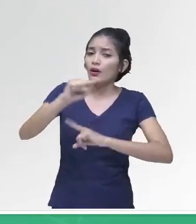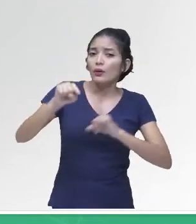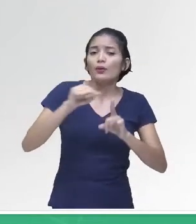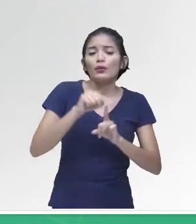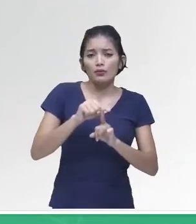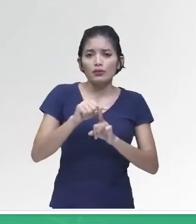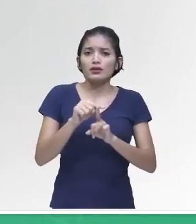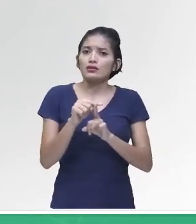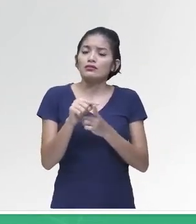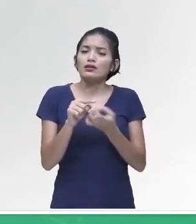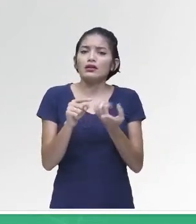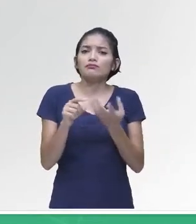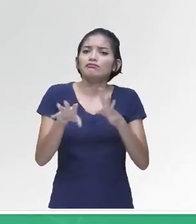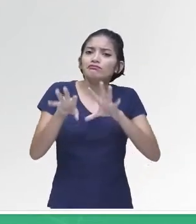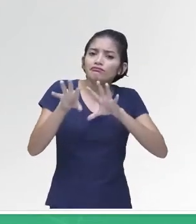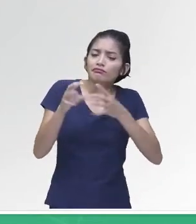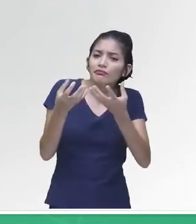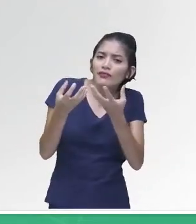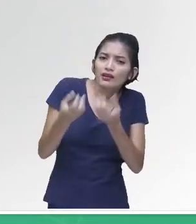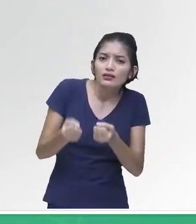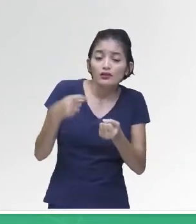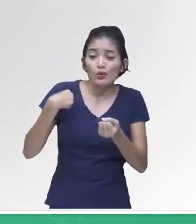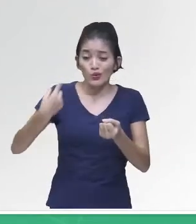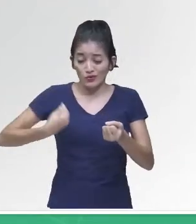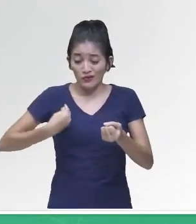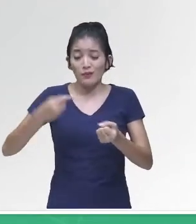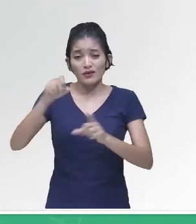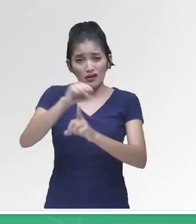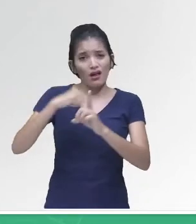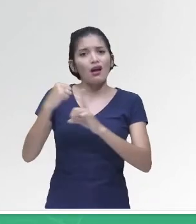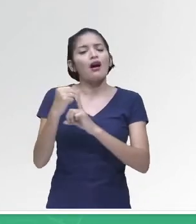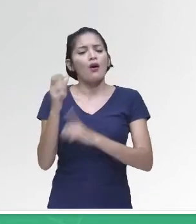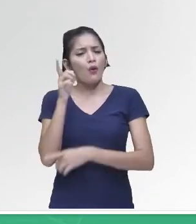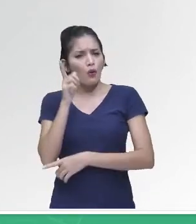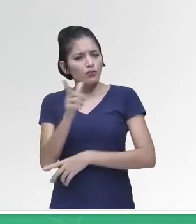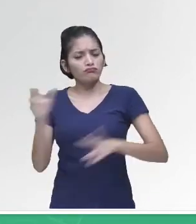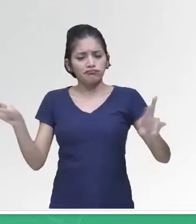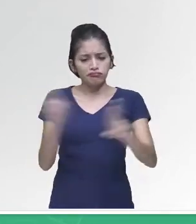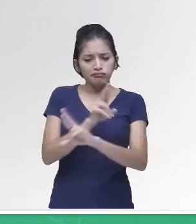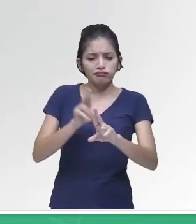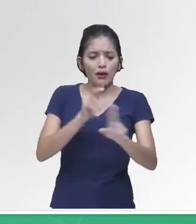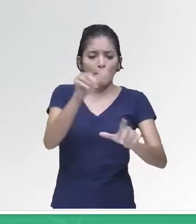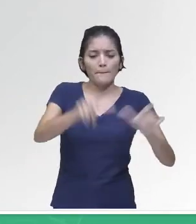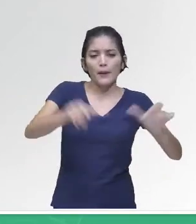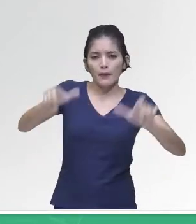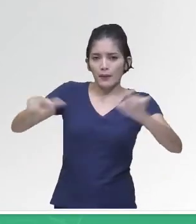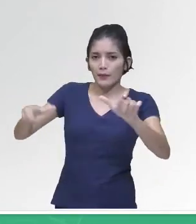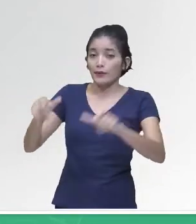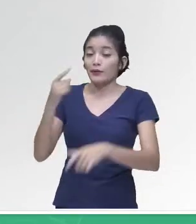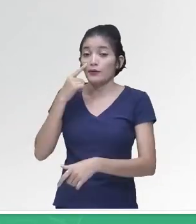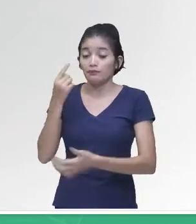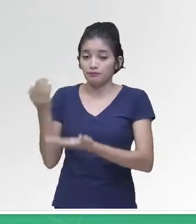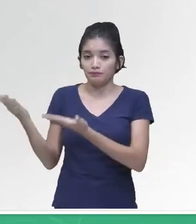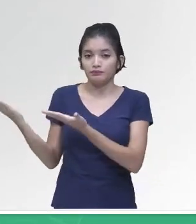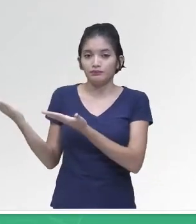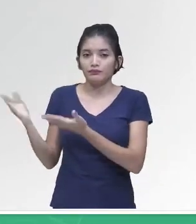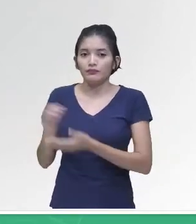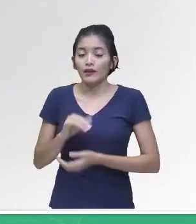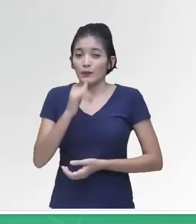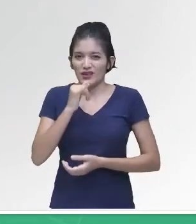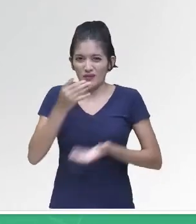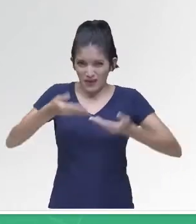permite que a gente, ao viver em sociedade, consiga se relacionar com os outros. Olha só que exemplo interessante. Quando você